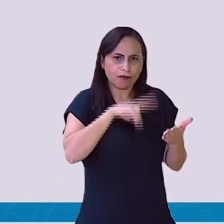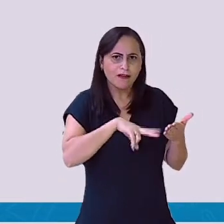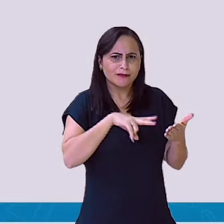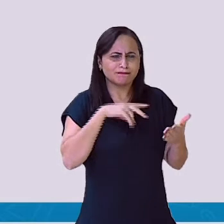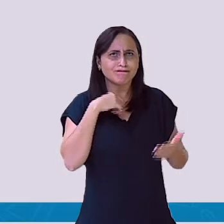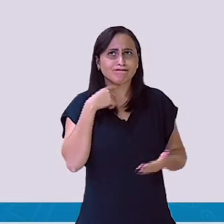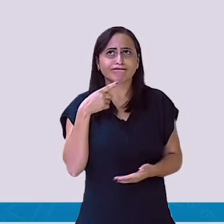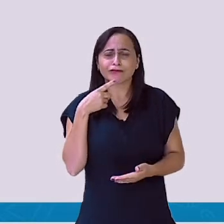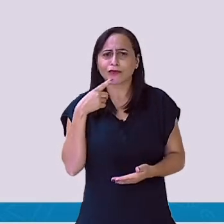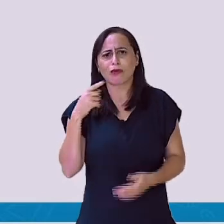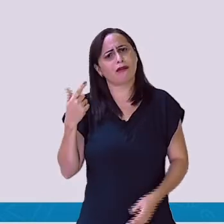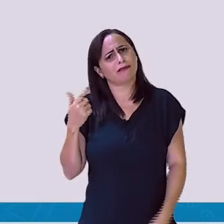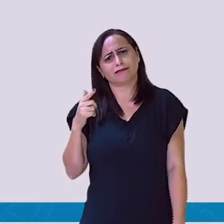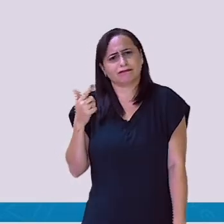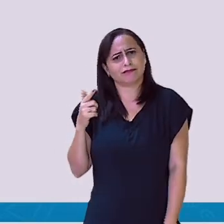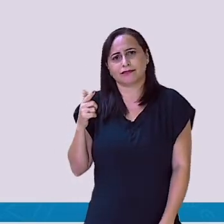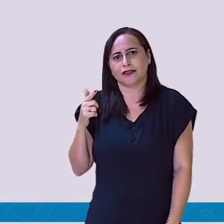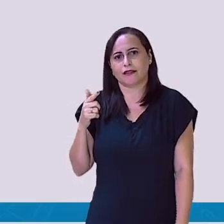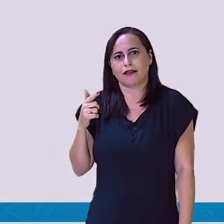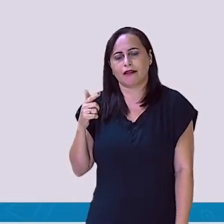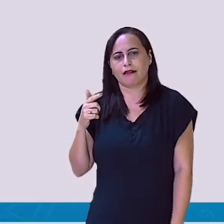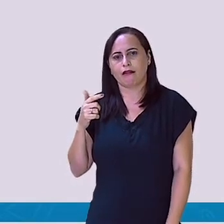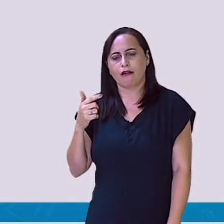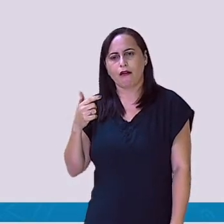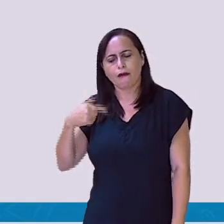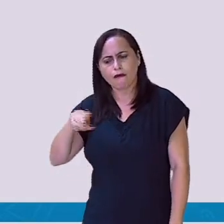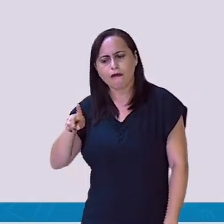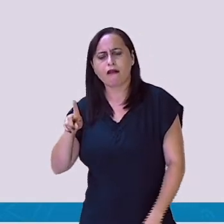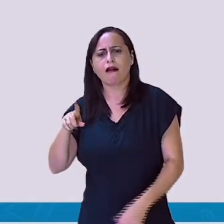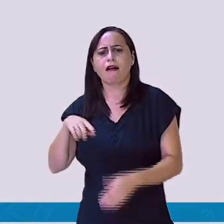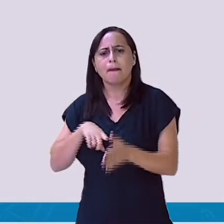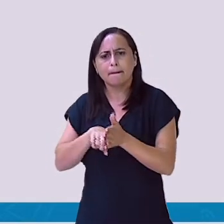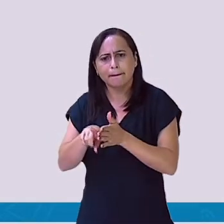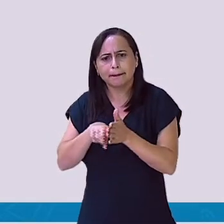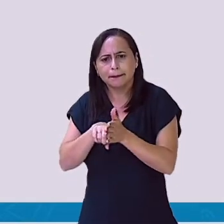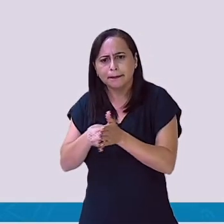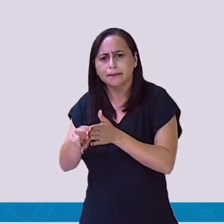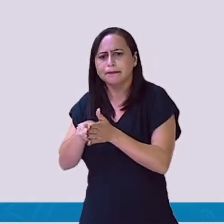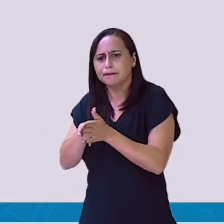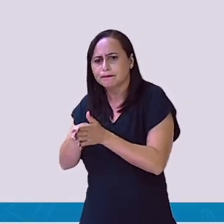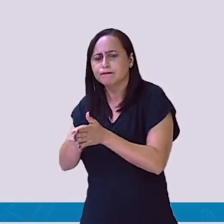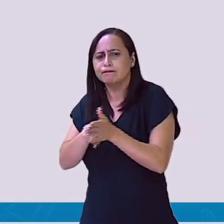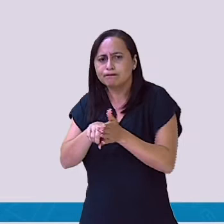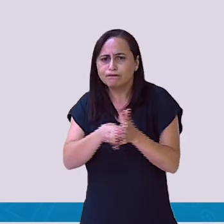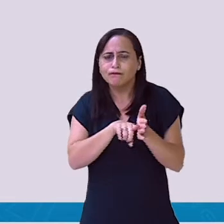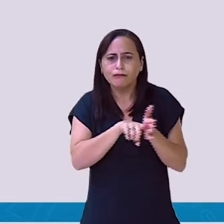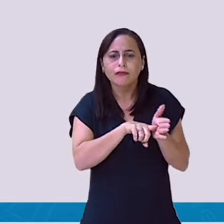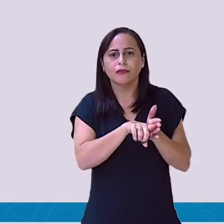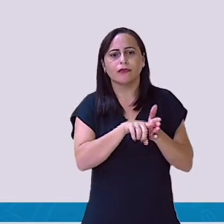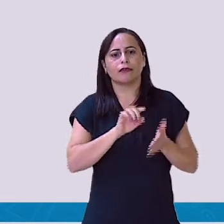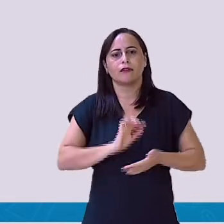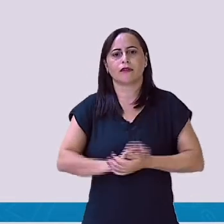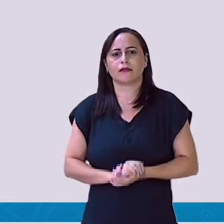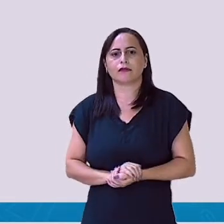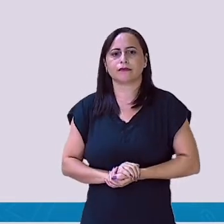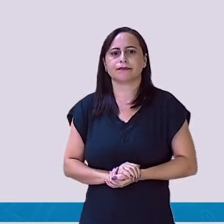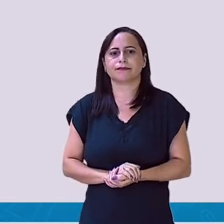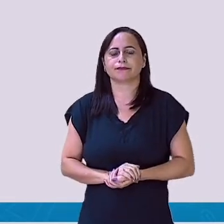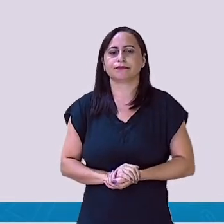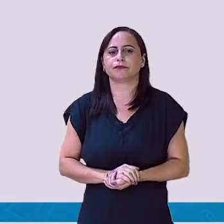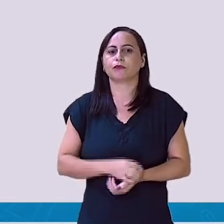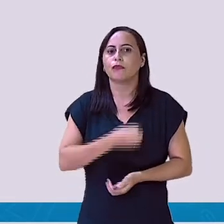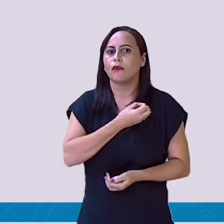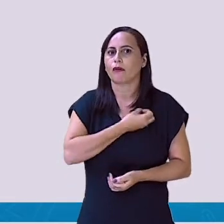é isso? É aquilo? Vá lá e comprove através da leitura. Questão número